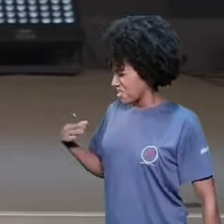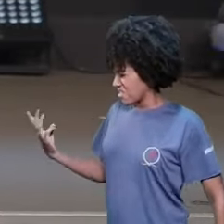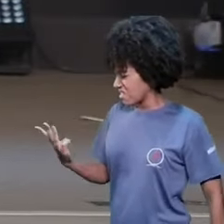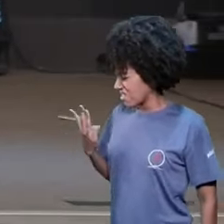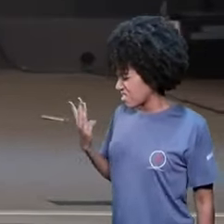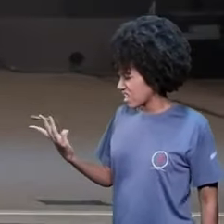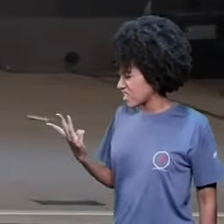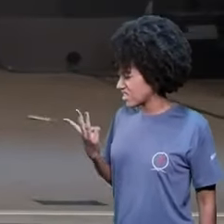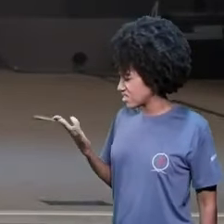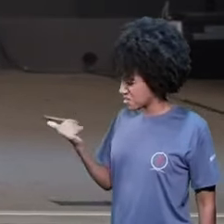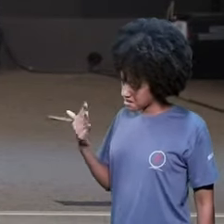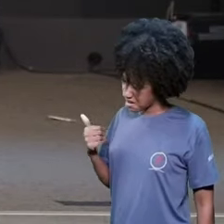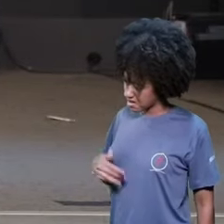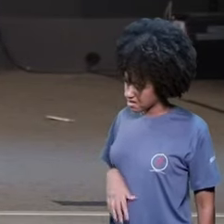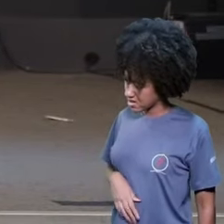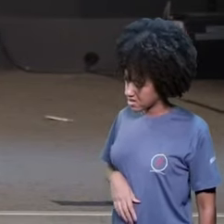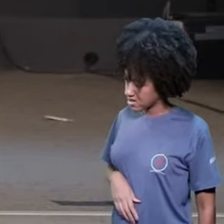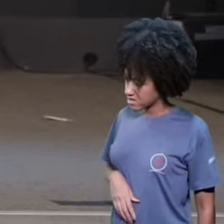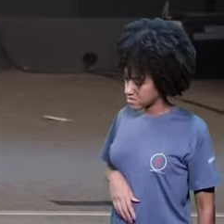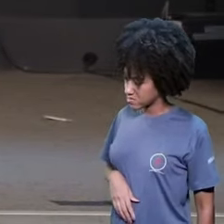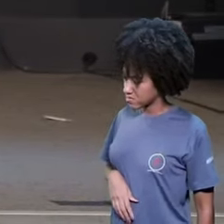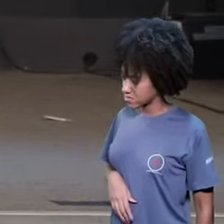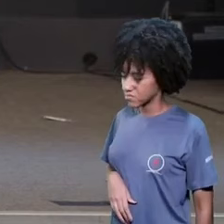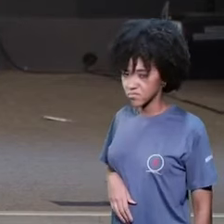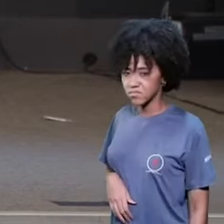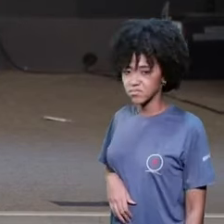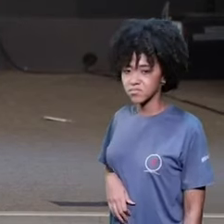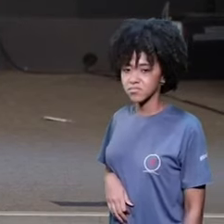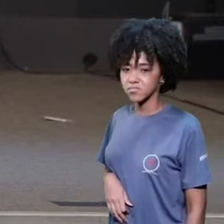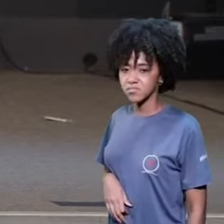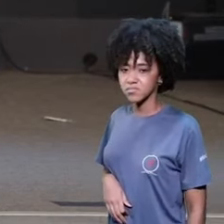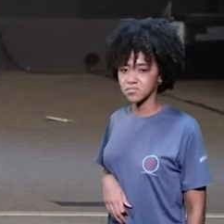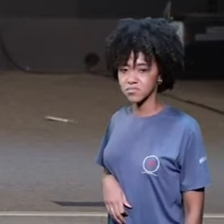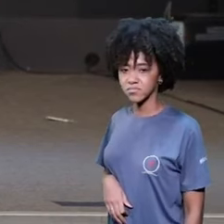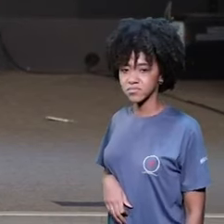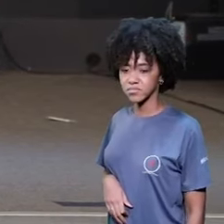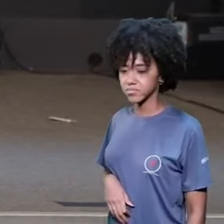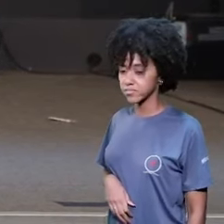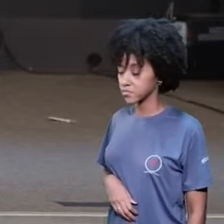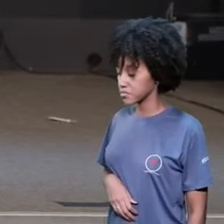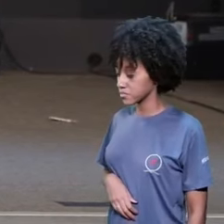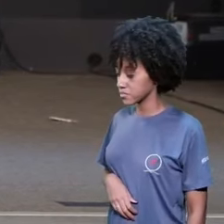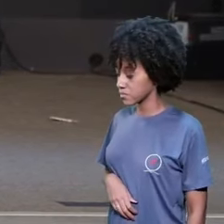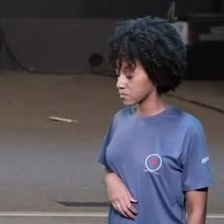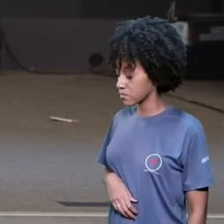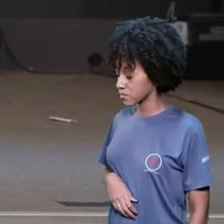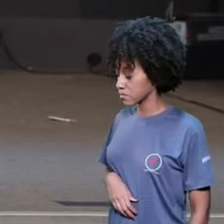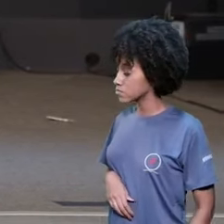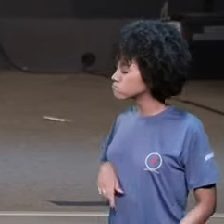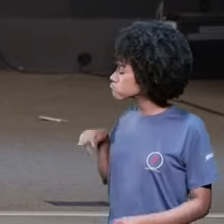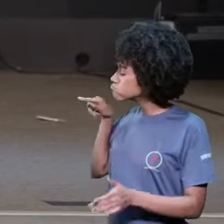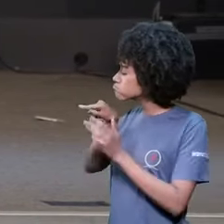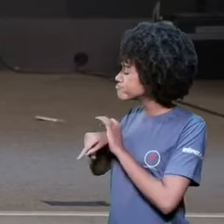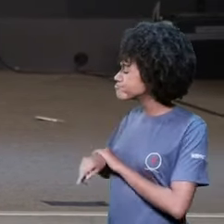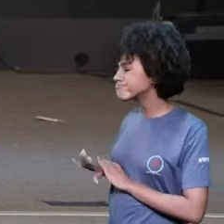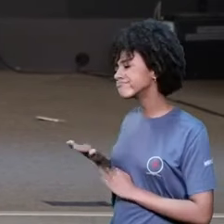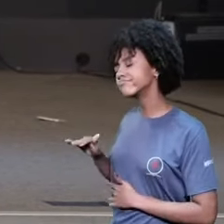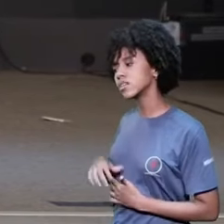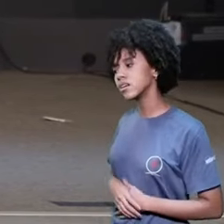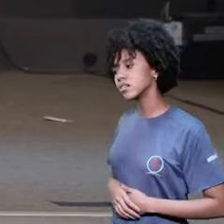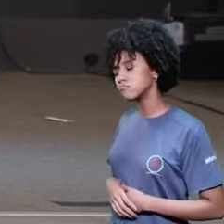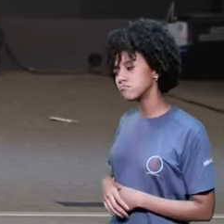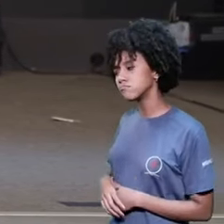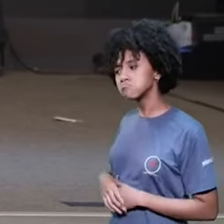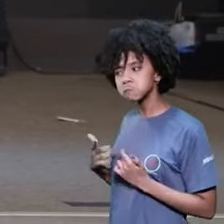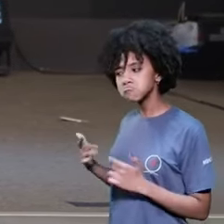vocês três. Você vai descobrir depois que o anjo do meio é o próprio Deus. Você vai ver depois no texto. Eu diria assim, vem cá, cadê?